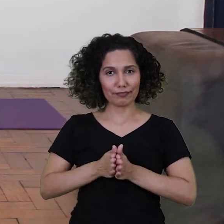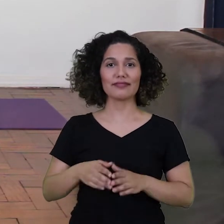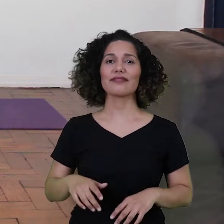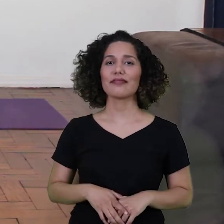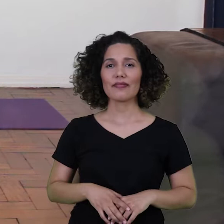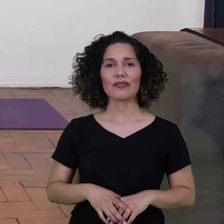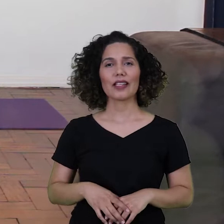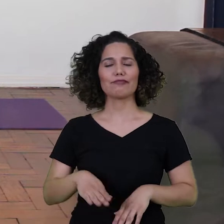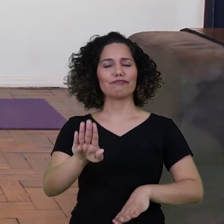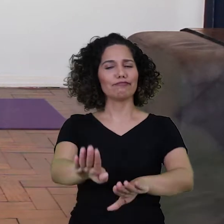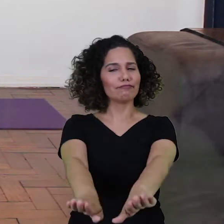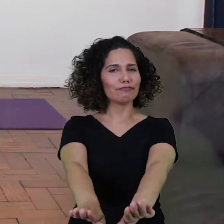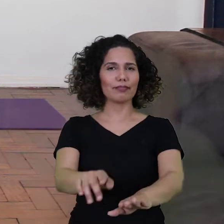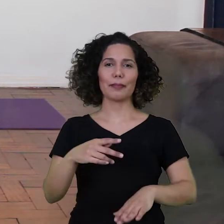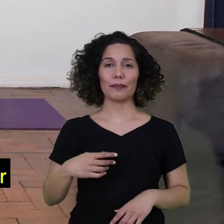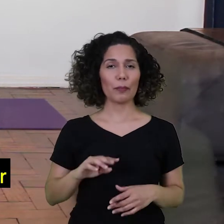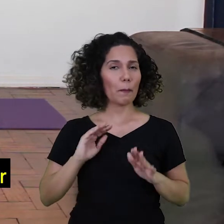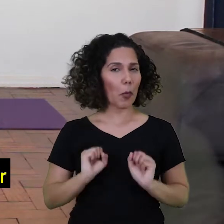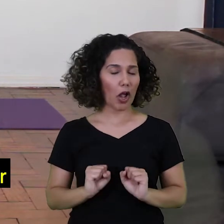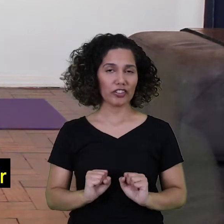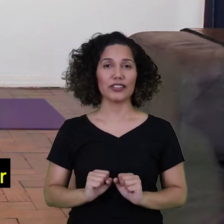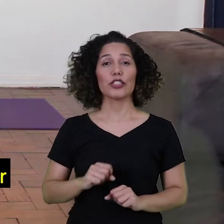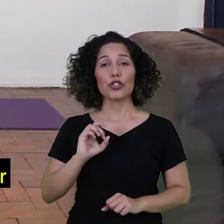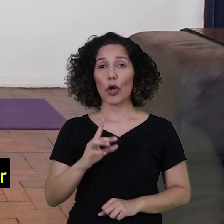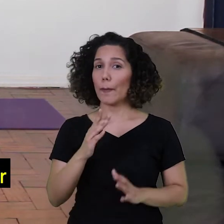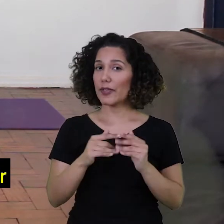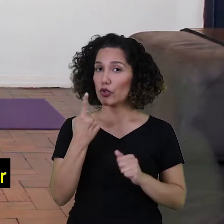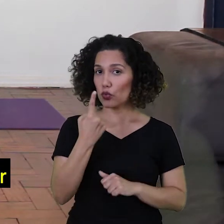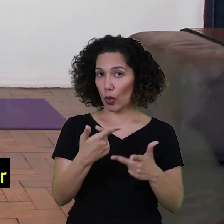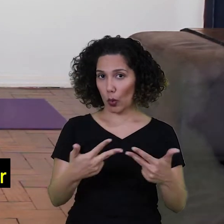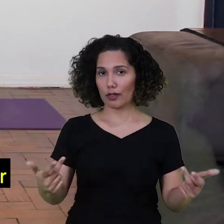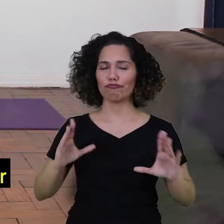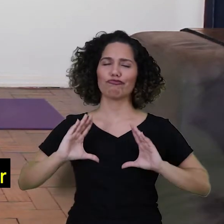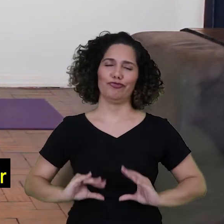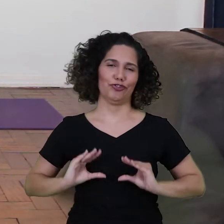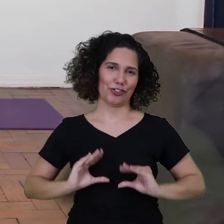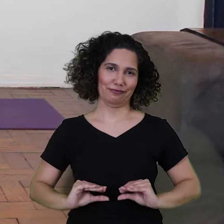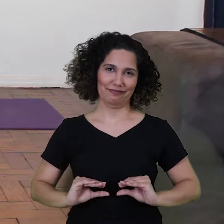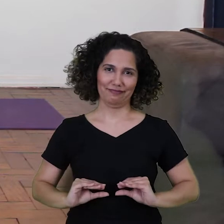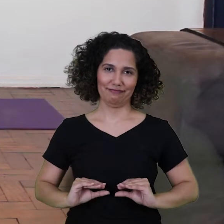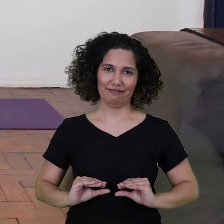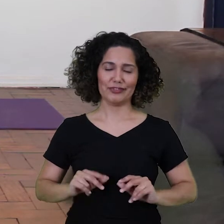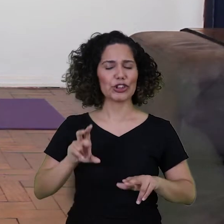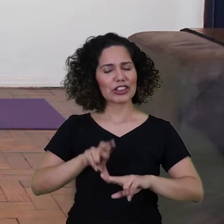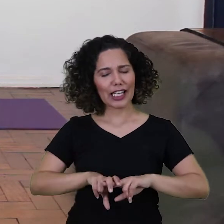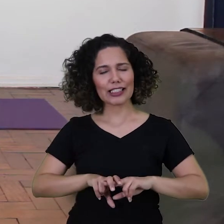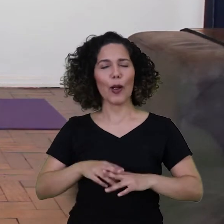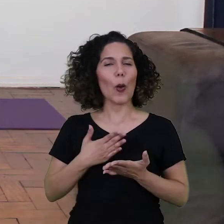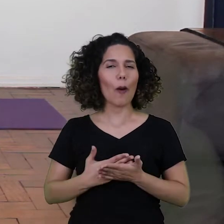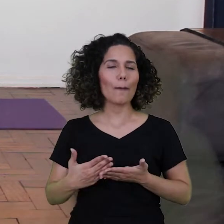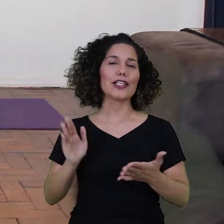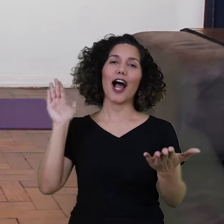sentar esticando as pernas. A única coisa que eu vou pedir é o conforto, desde a maneira de